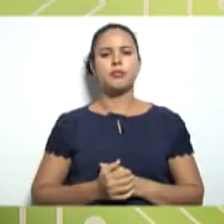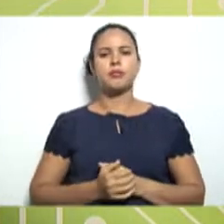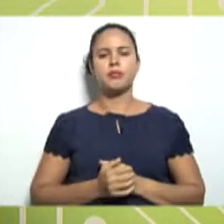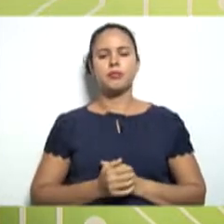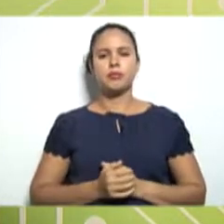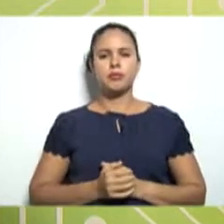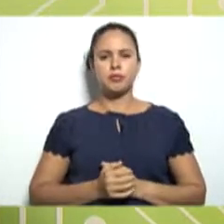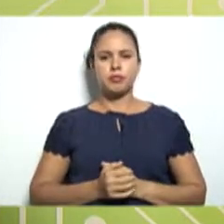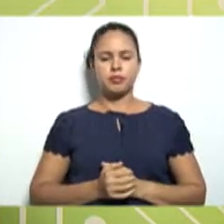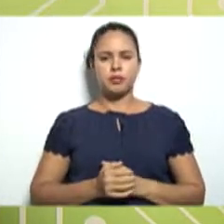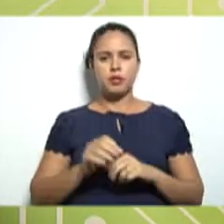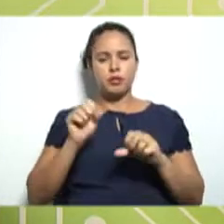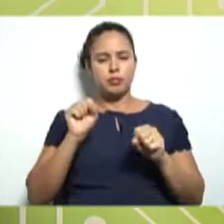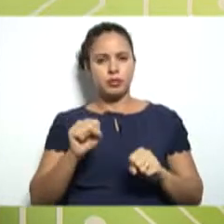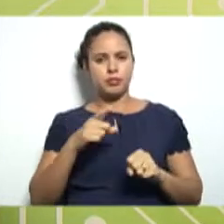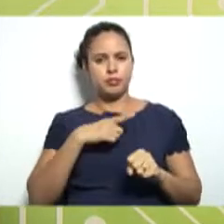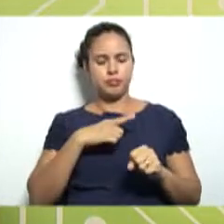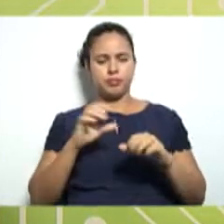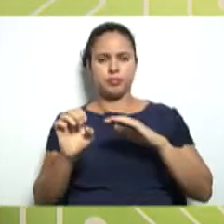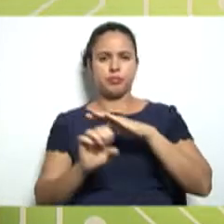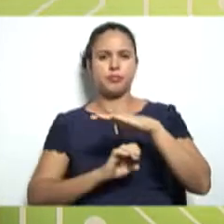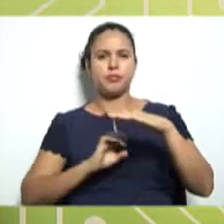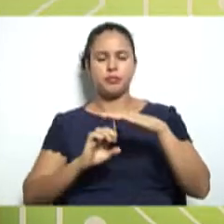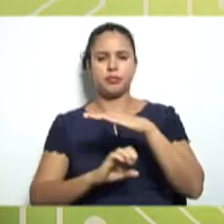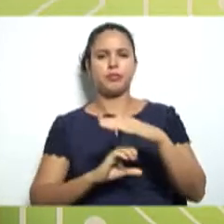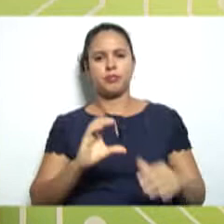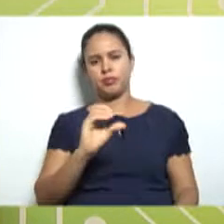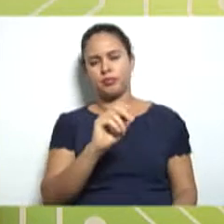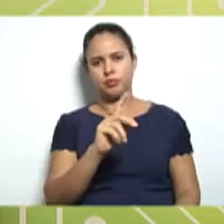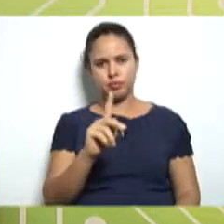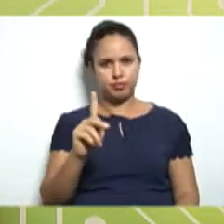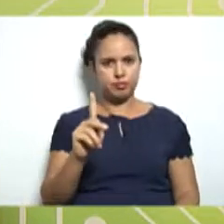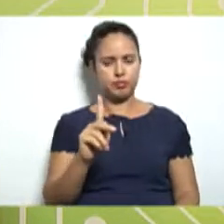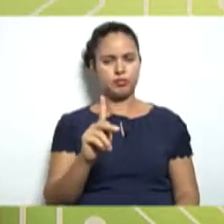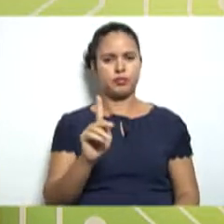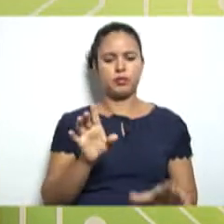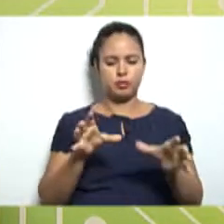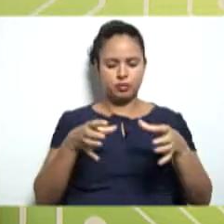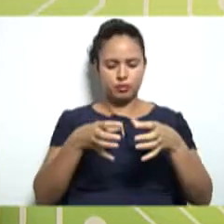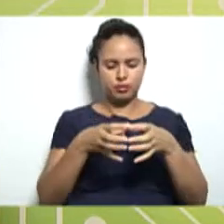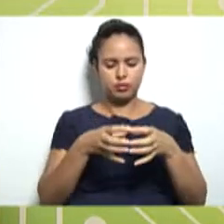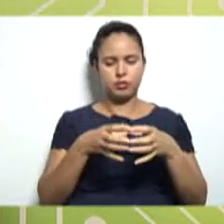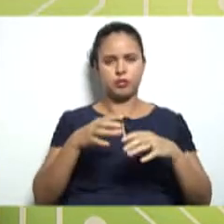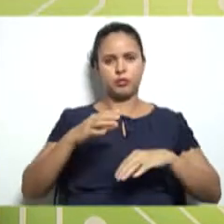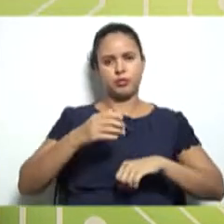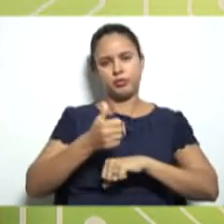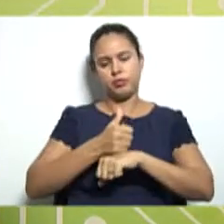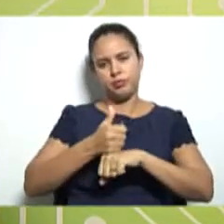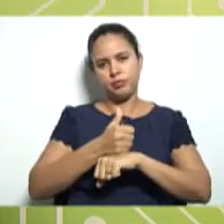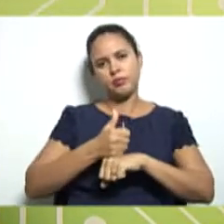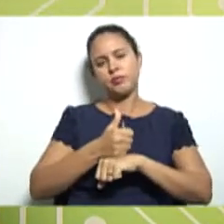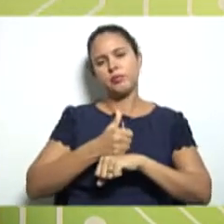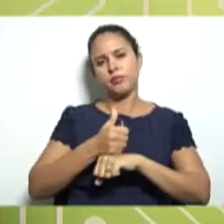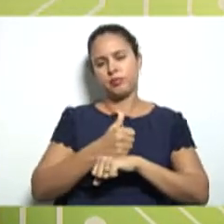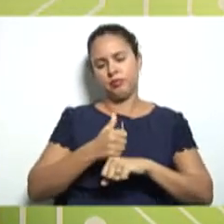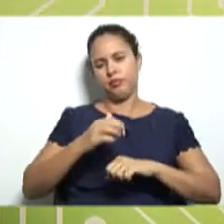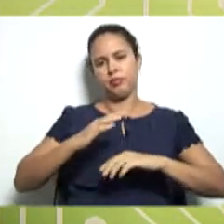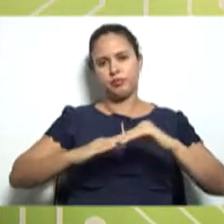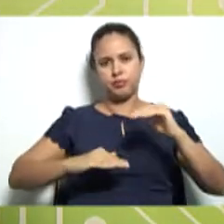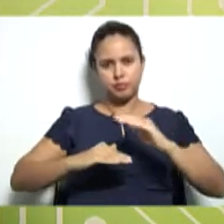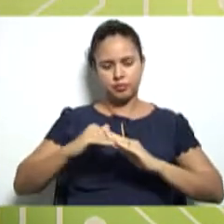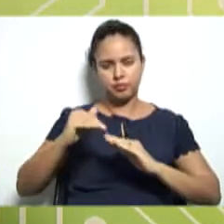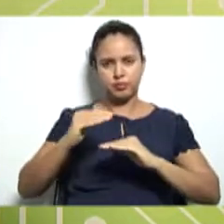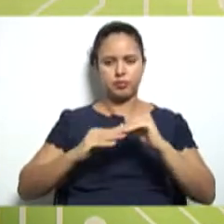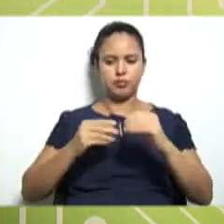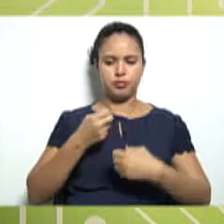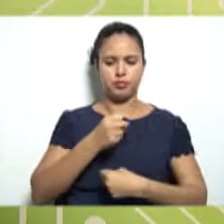aqui? Pode existir uma empresa que é uma cooperativa, formada por esses profissionais que atuam na área de limpeza, que vão tentar vender